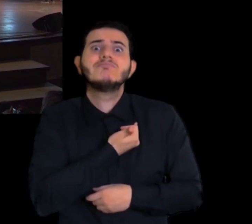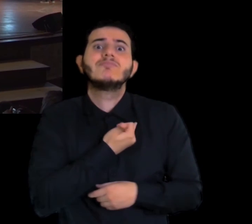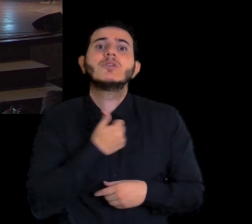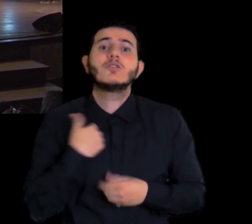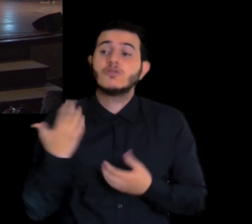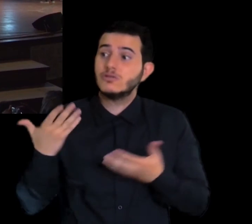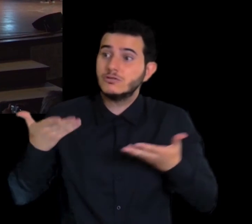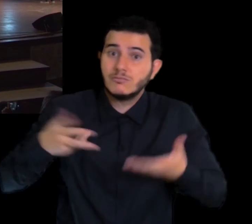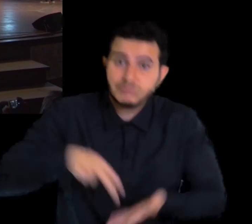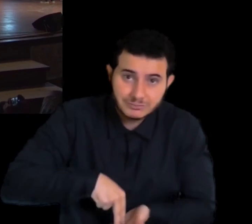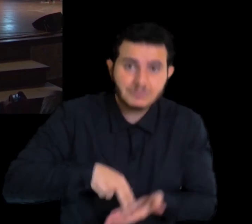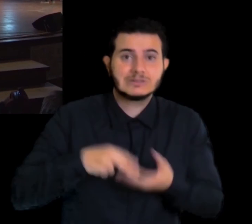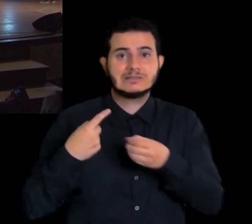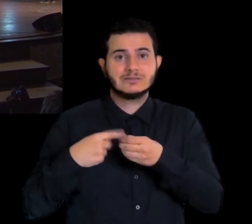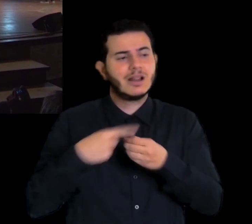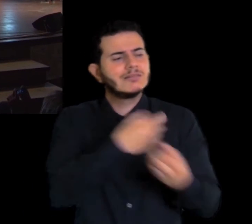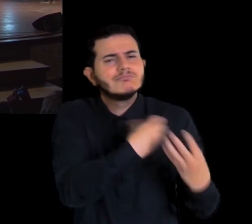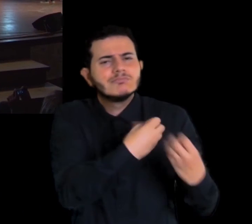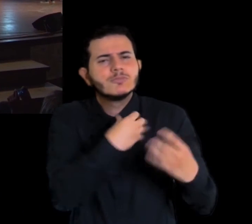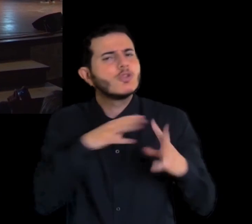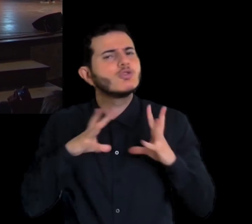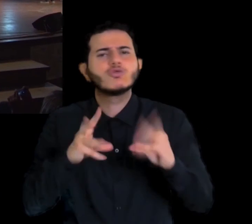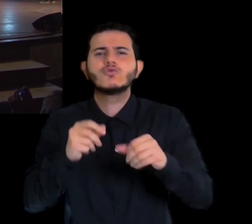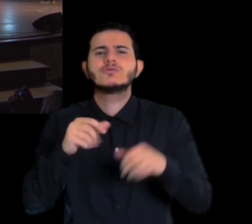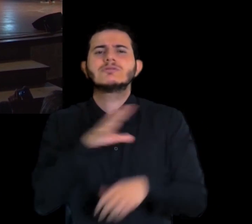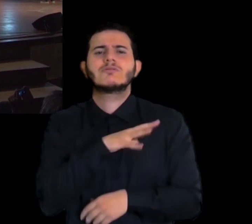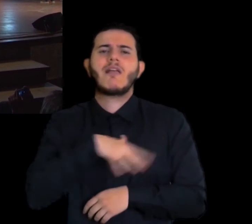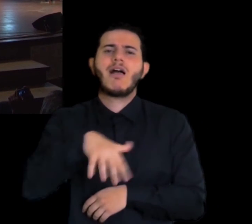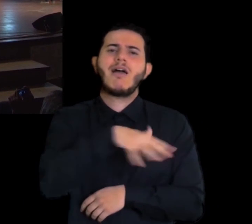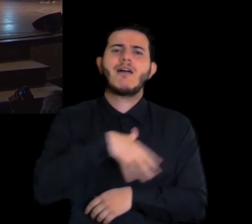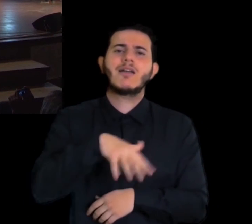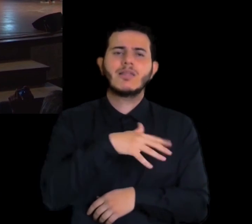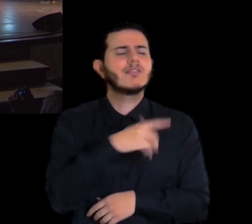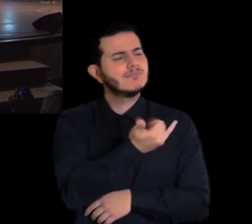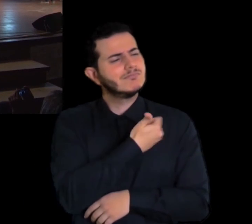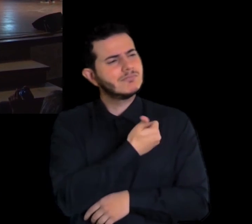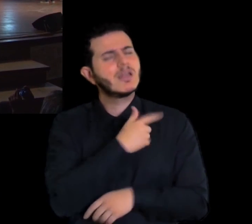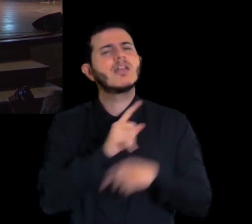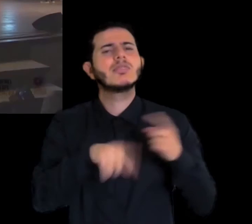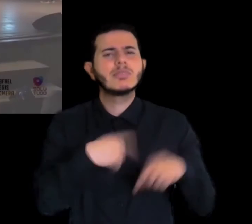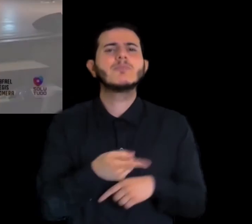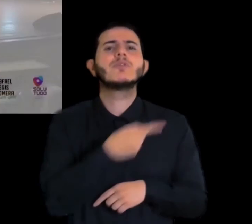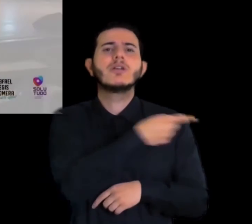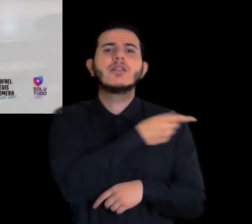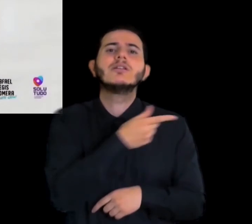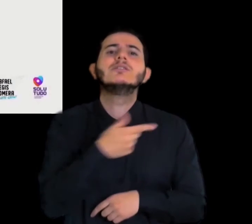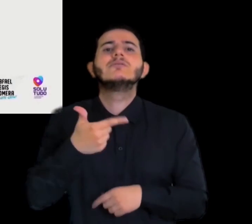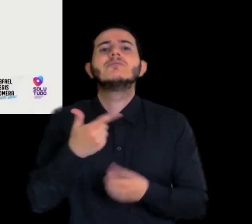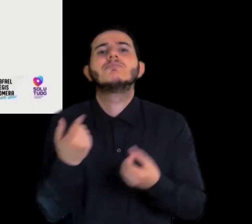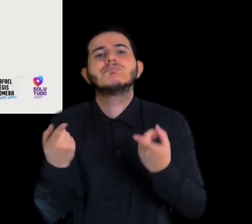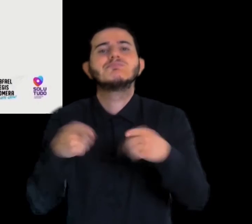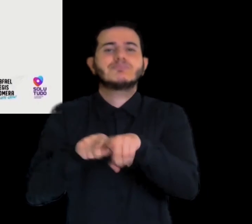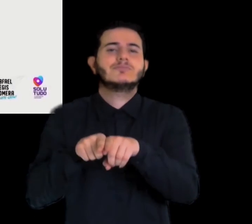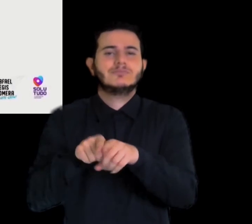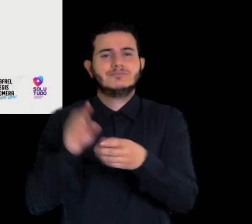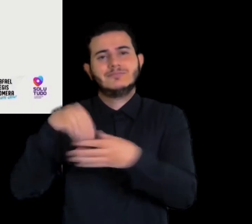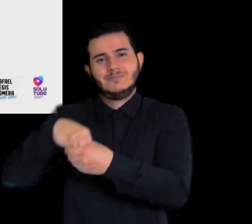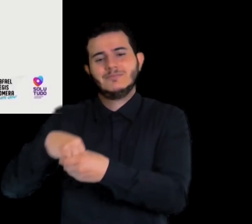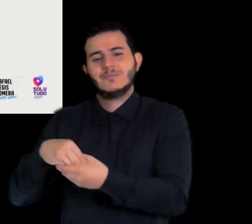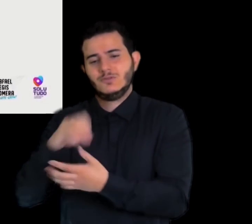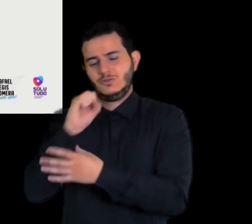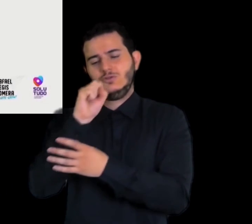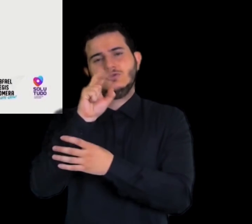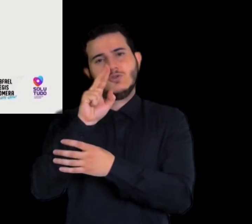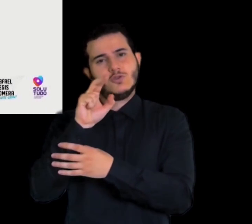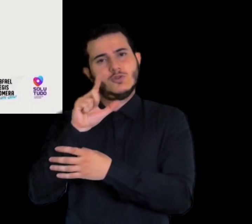mim quando eu cheguei na cidade, que ele me ensinou tudo da cidade. Ele foi a Solutudo para mim. Depois de um tempo ele virou franqueado da Solutudo. Nós temos franquia também, ele virou